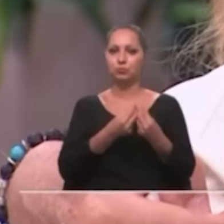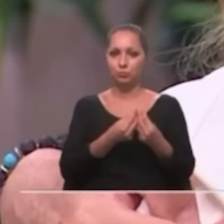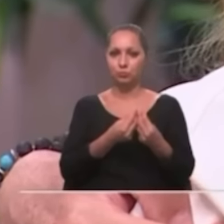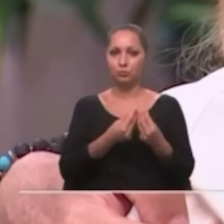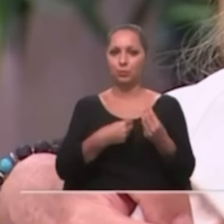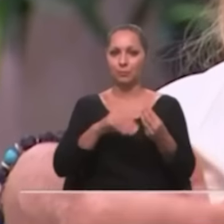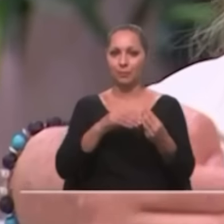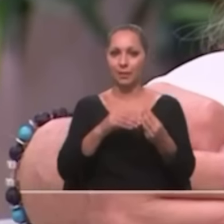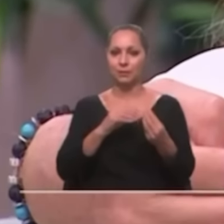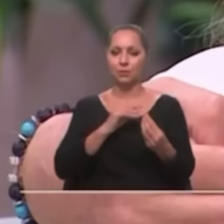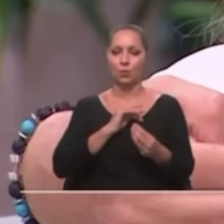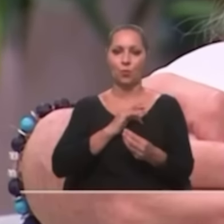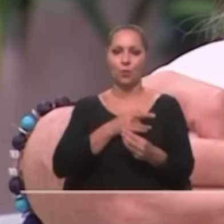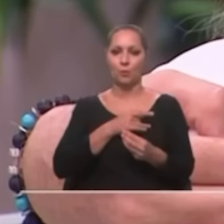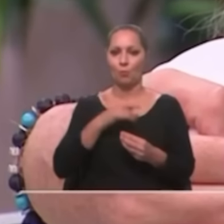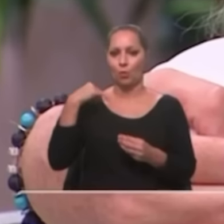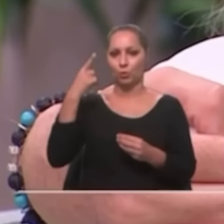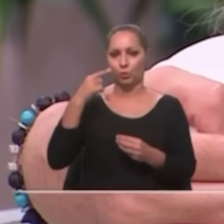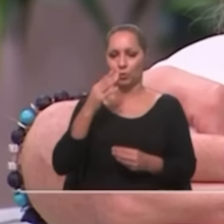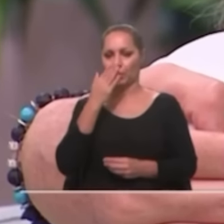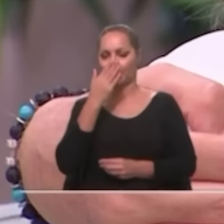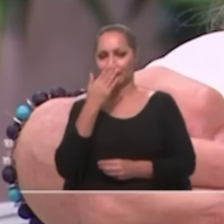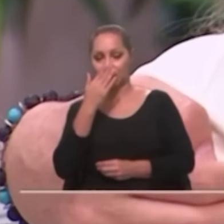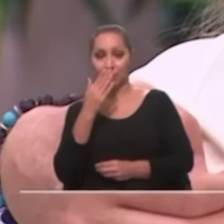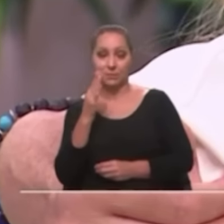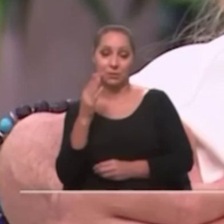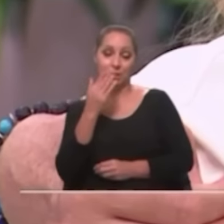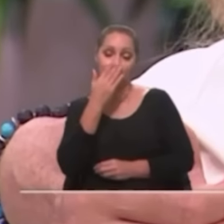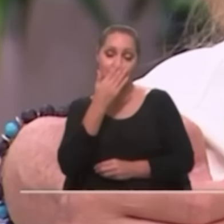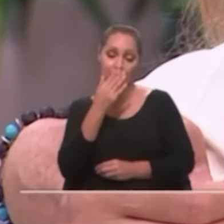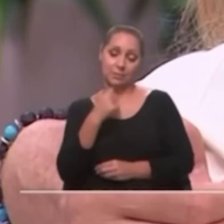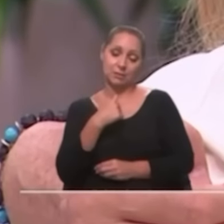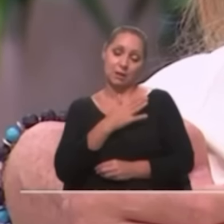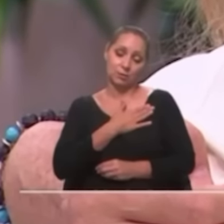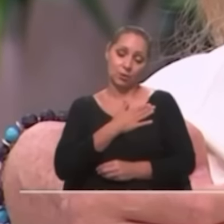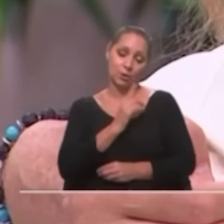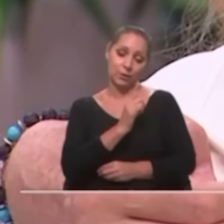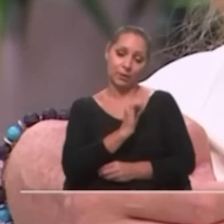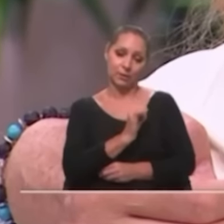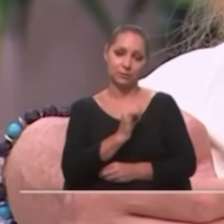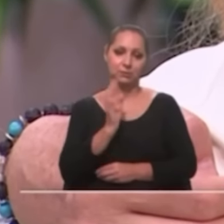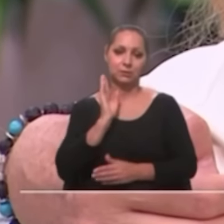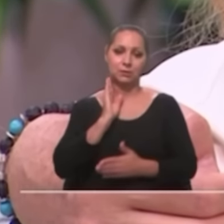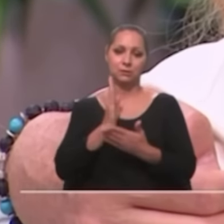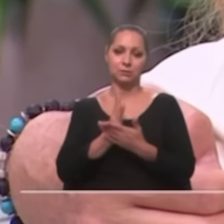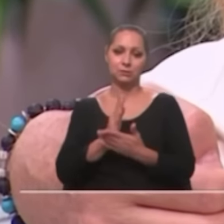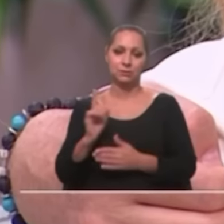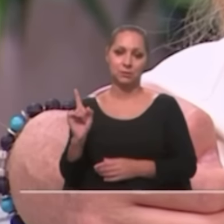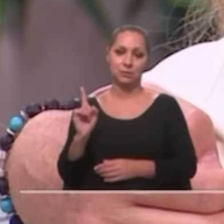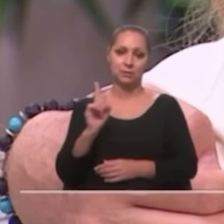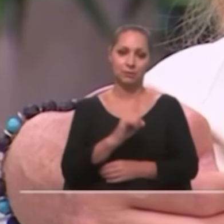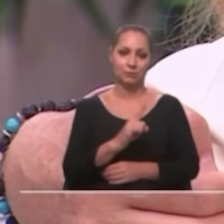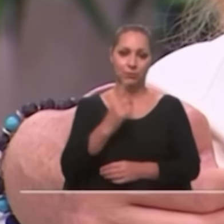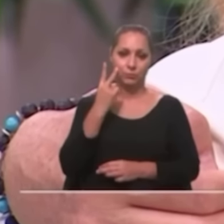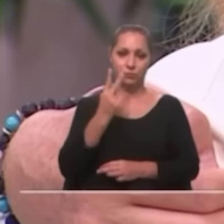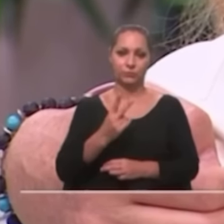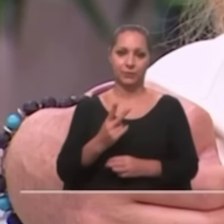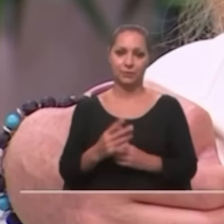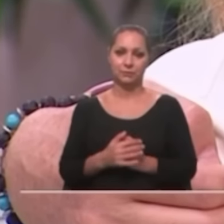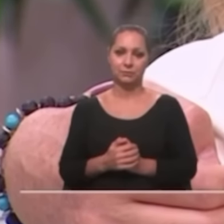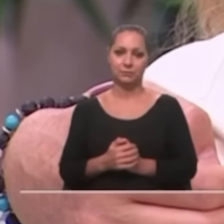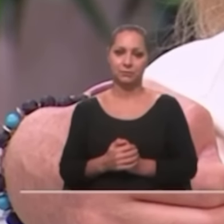amor louco pelas gêmeas e as gêmeas por ele também. A última vez que o fomos visitar, a